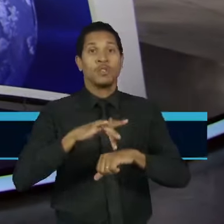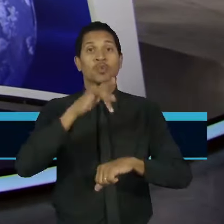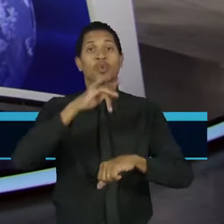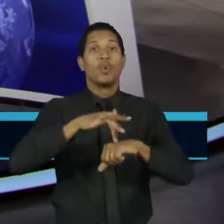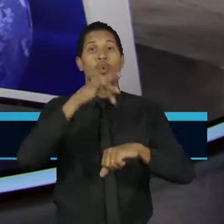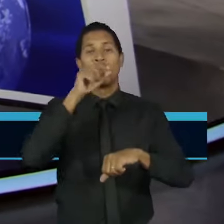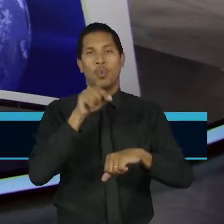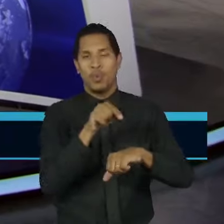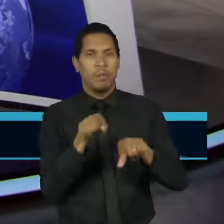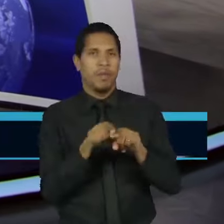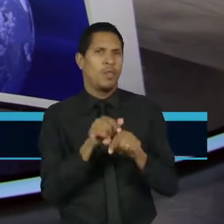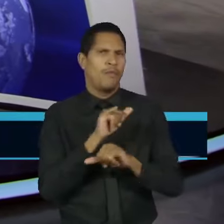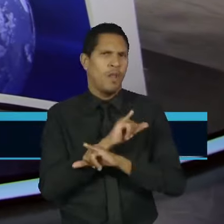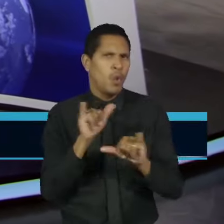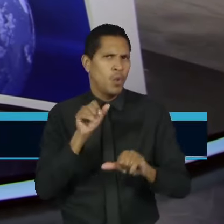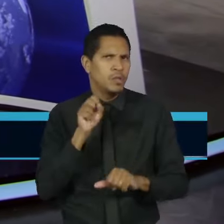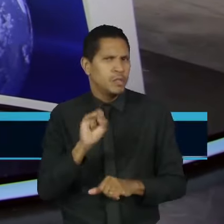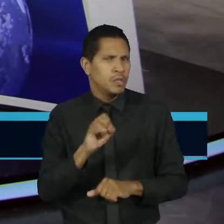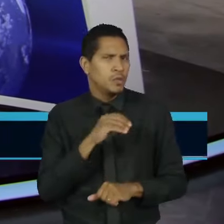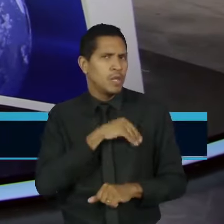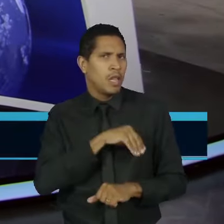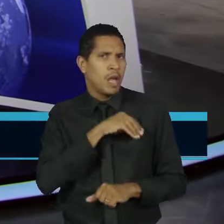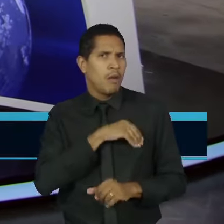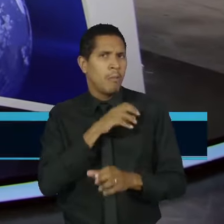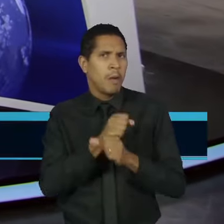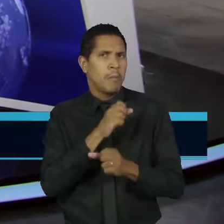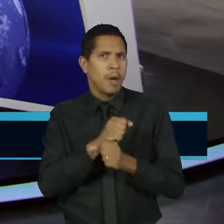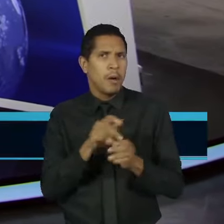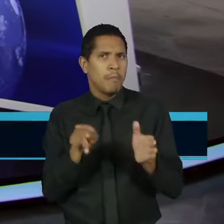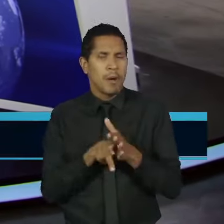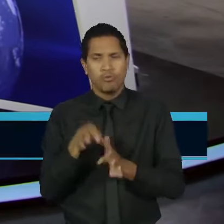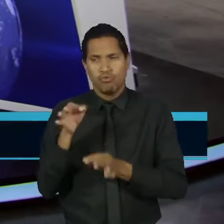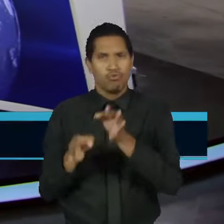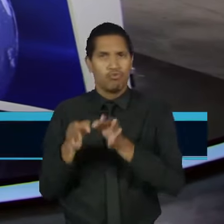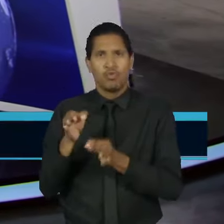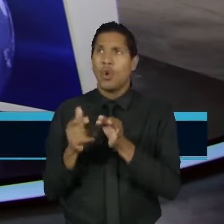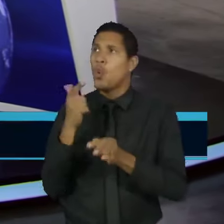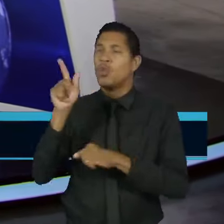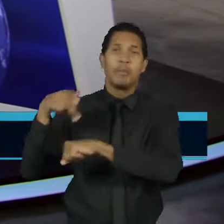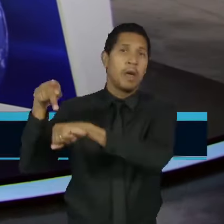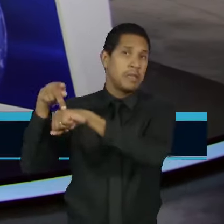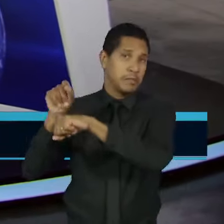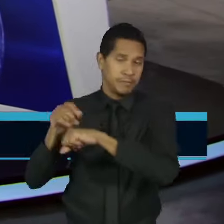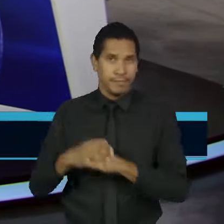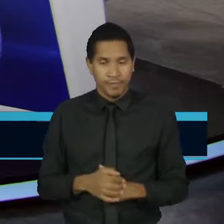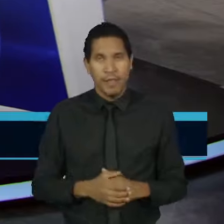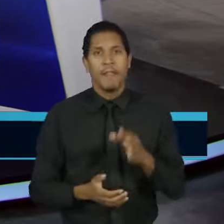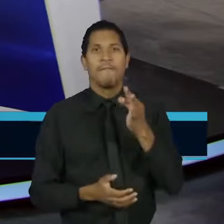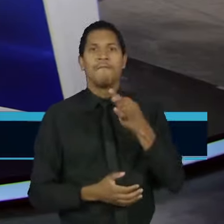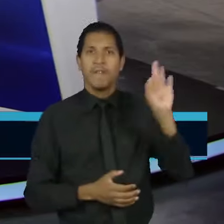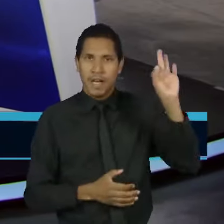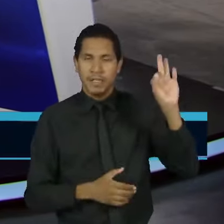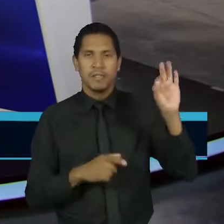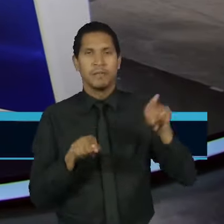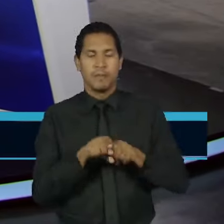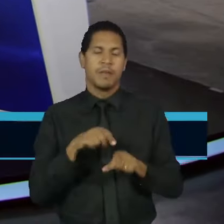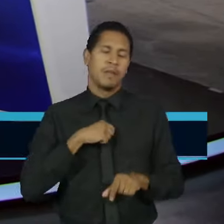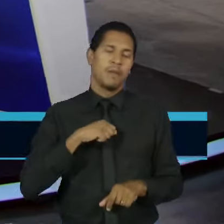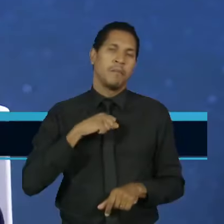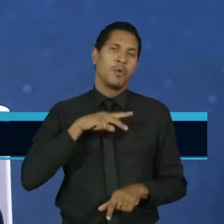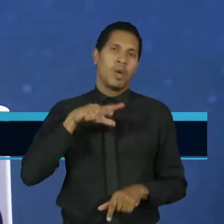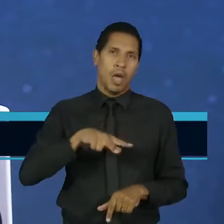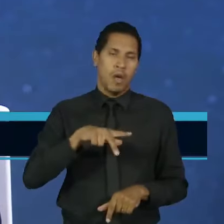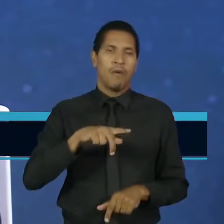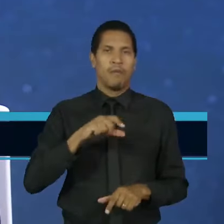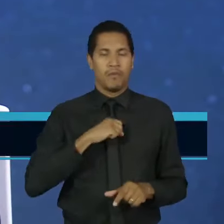informa se o pagamento de salários está incluído no cálculo do custo da justiça em outros países. Na França e em Portugal, por exemplo, a folha